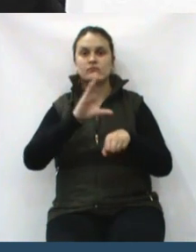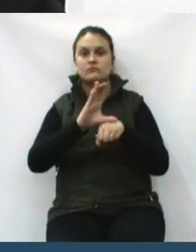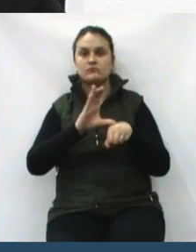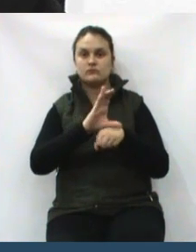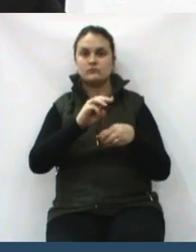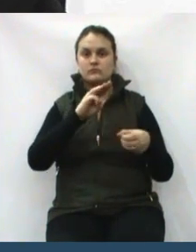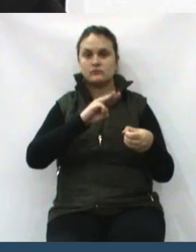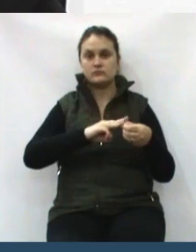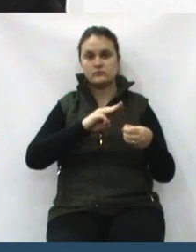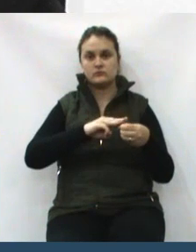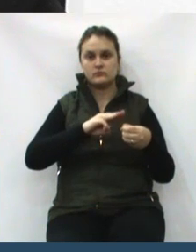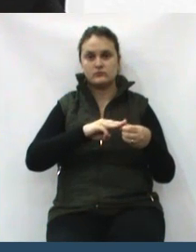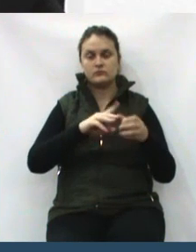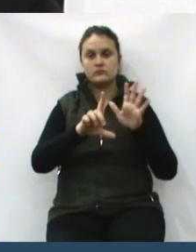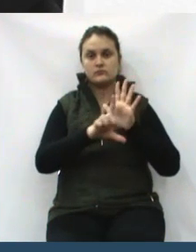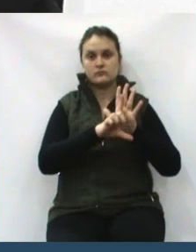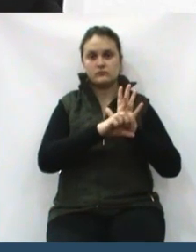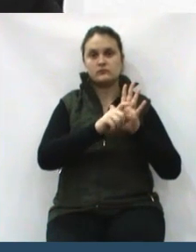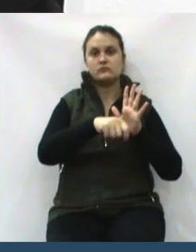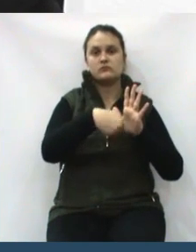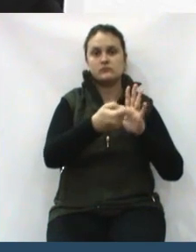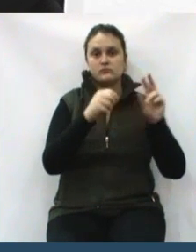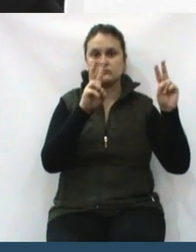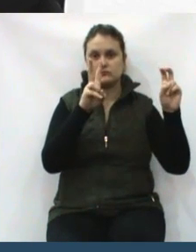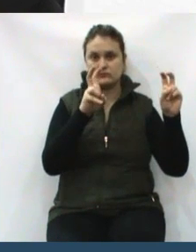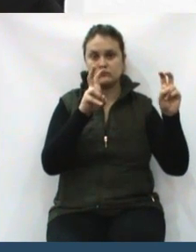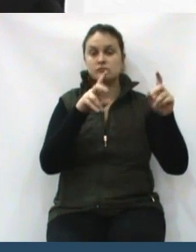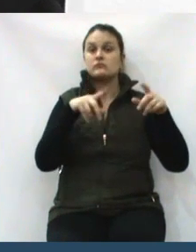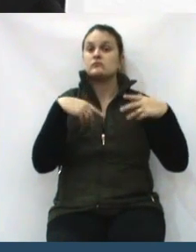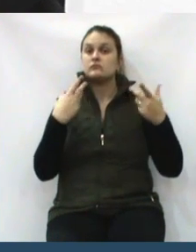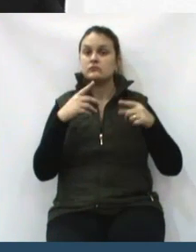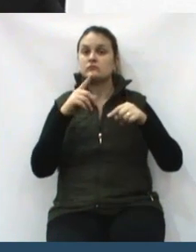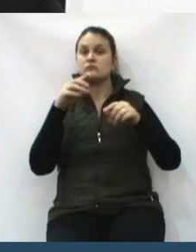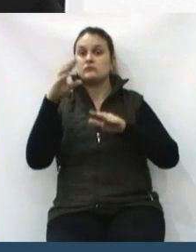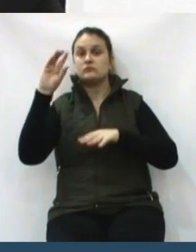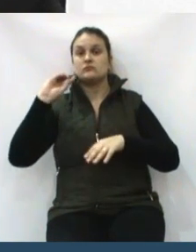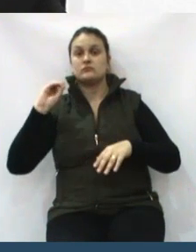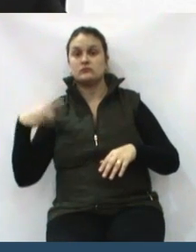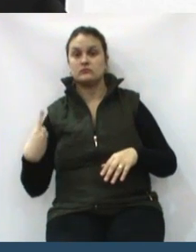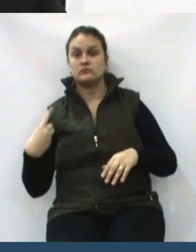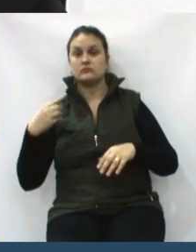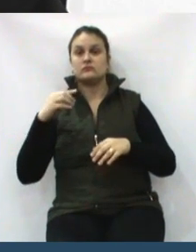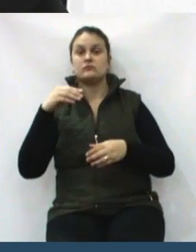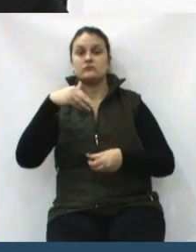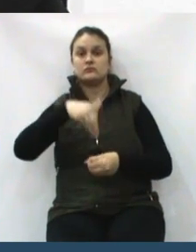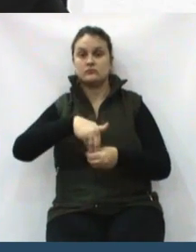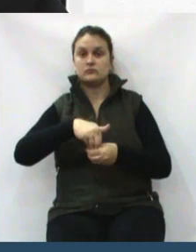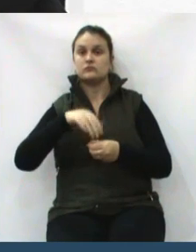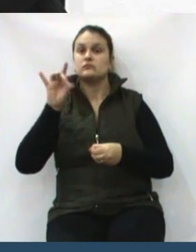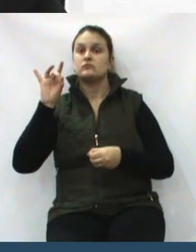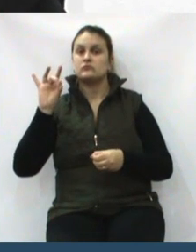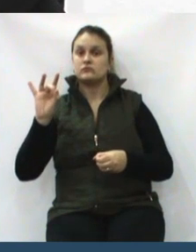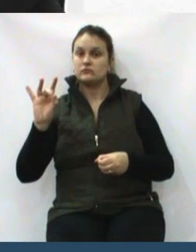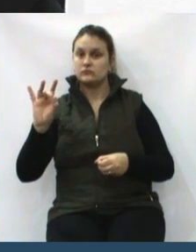o município legislar sobre isso, entendendo que matéria de direito eleitoral é